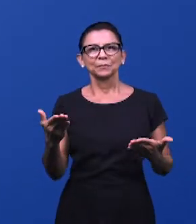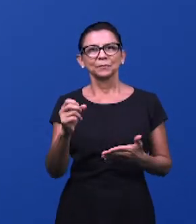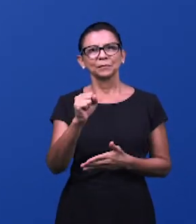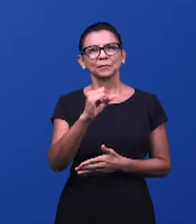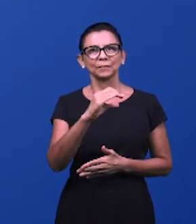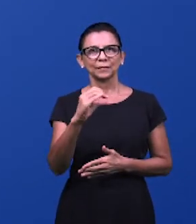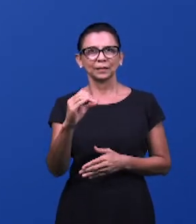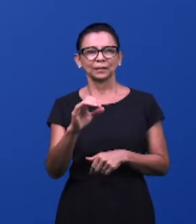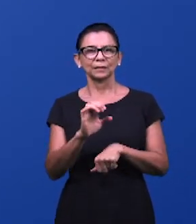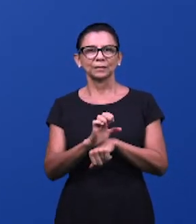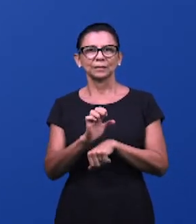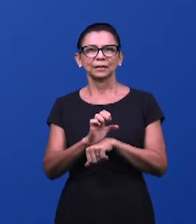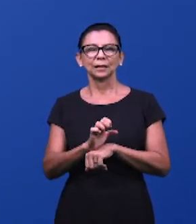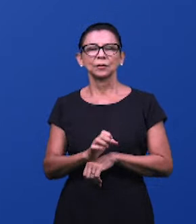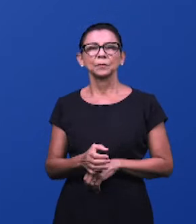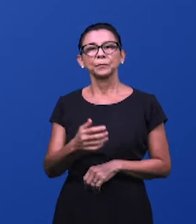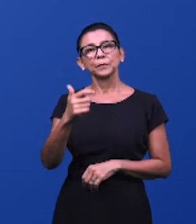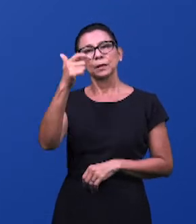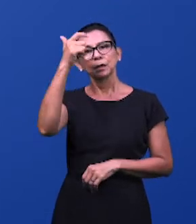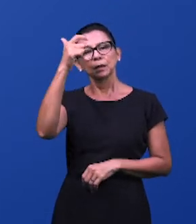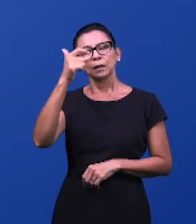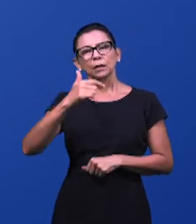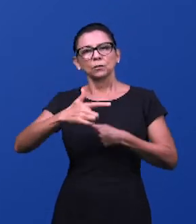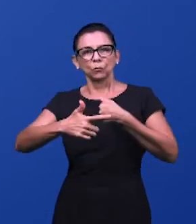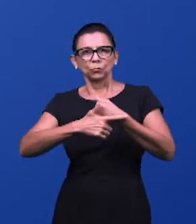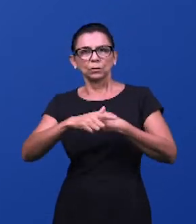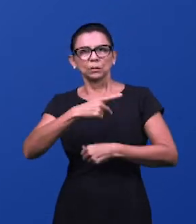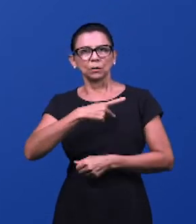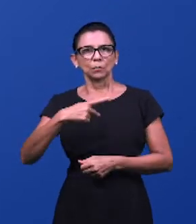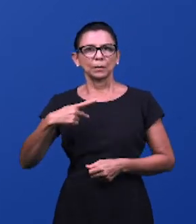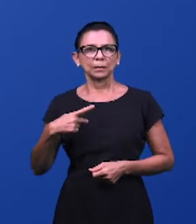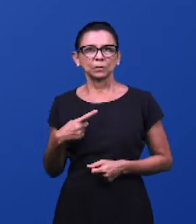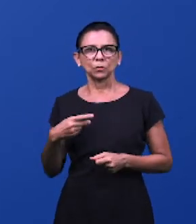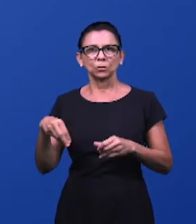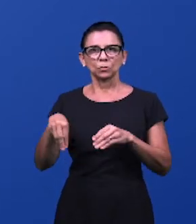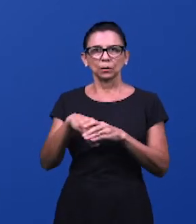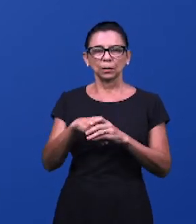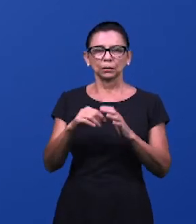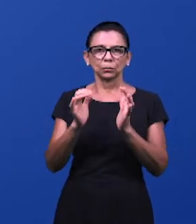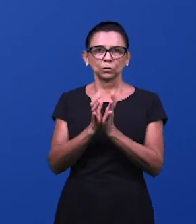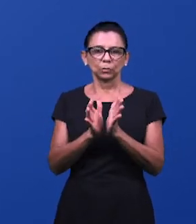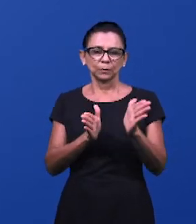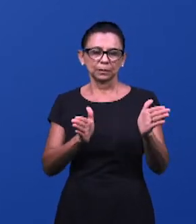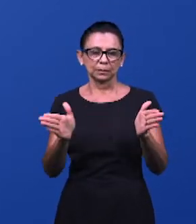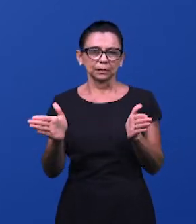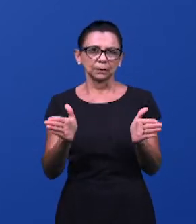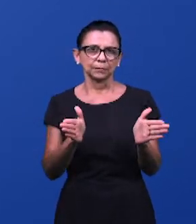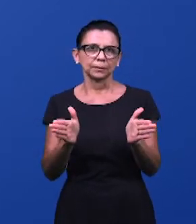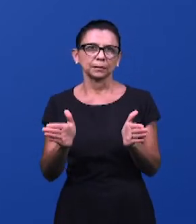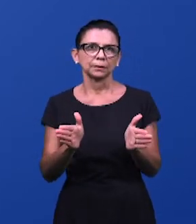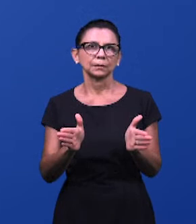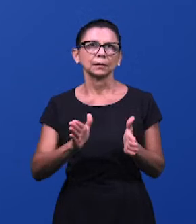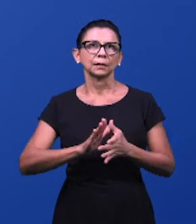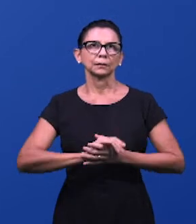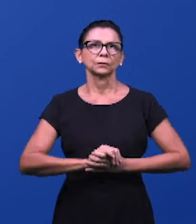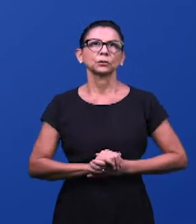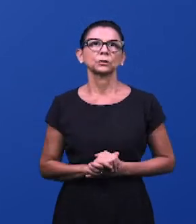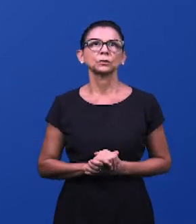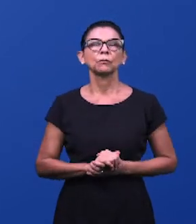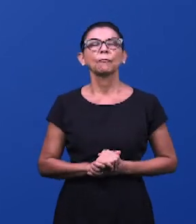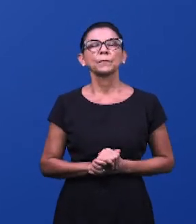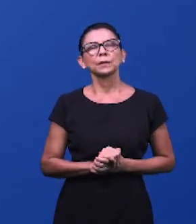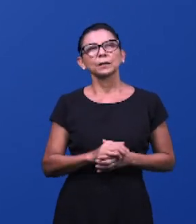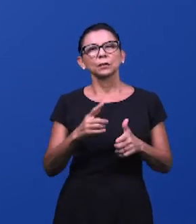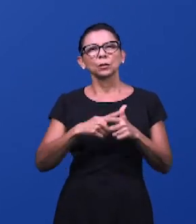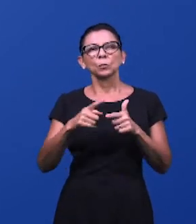Meu nome é Eduardo Rodrigues de Oliveira, estou pastor nesta obra, faço parte de um grupo de acessibilidade, grupo de irmãos com pouca ou